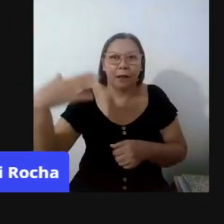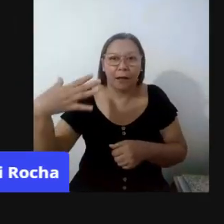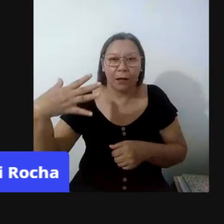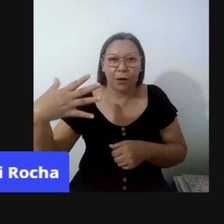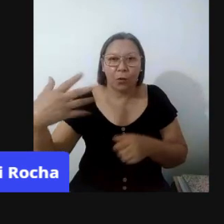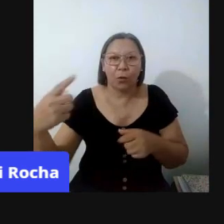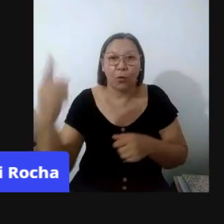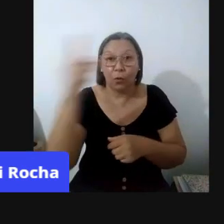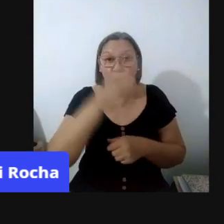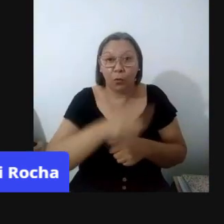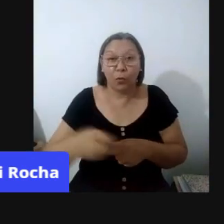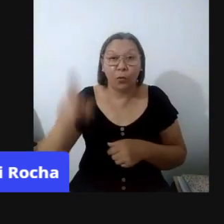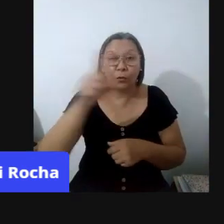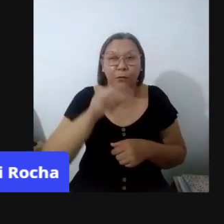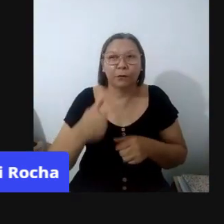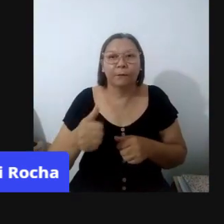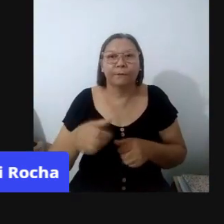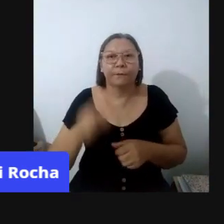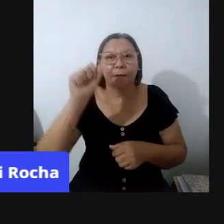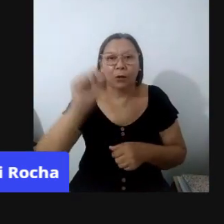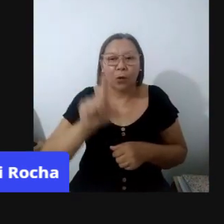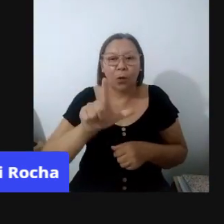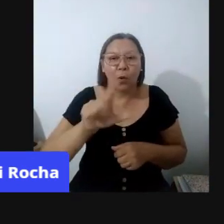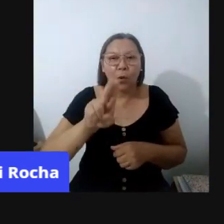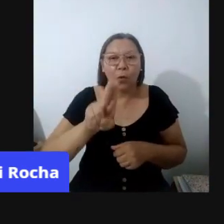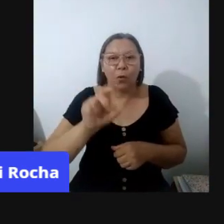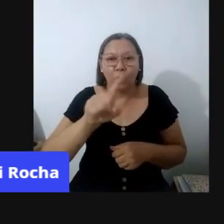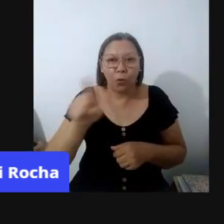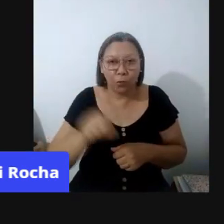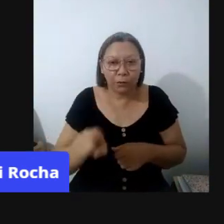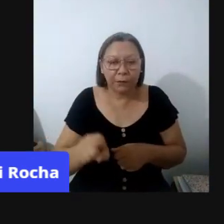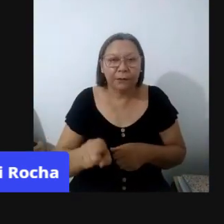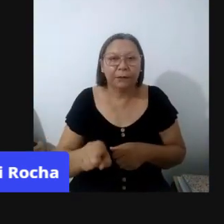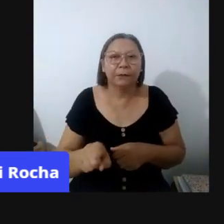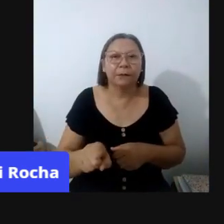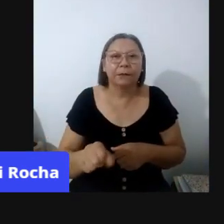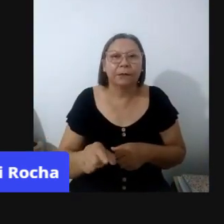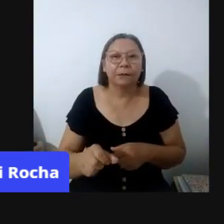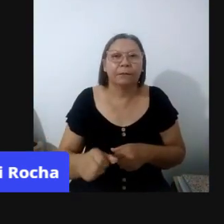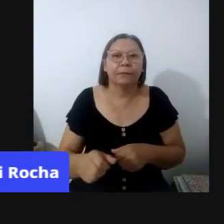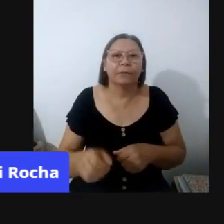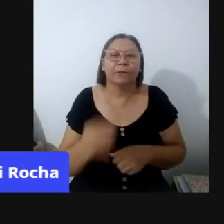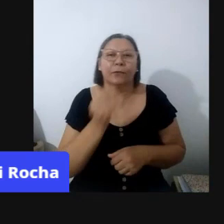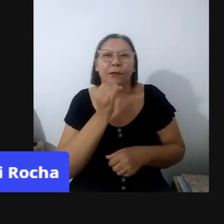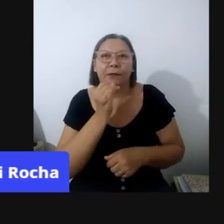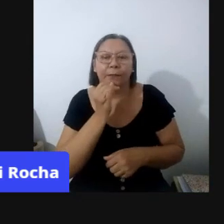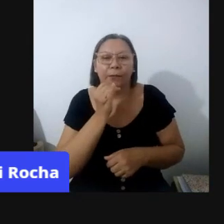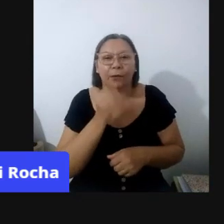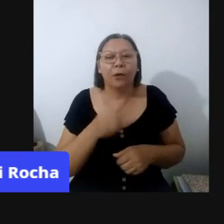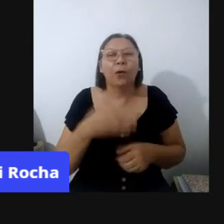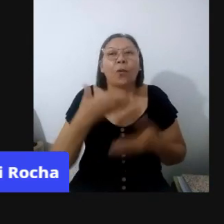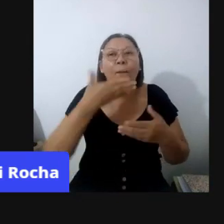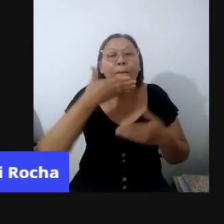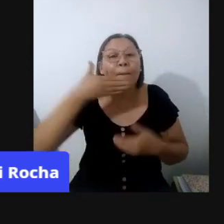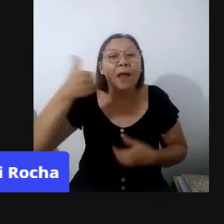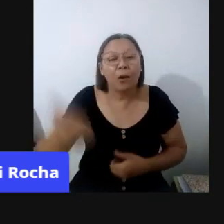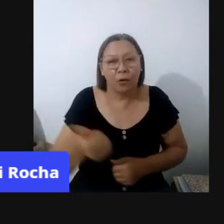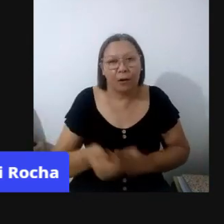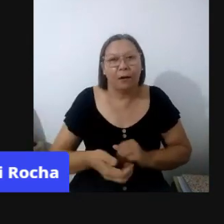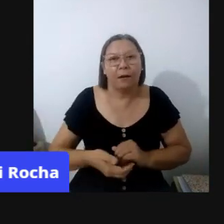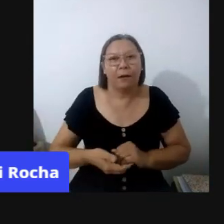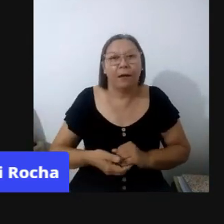de luz que nós temos para gravar um vídeo, ele é a luz solar. O sol é a melhor fonte que